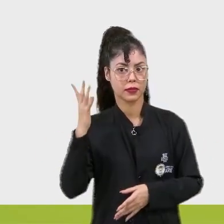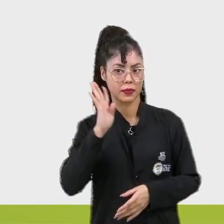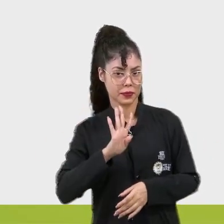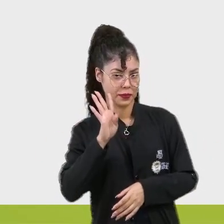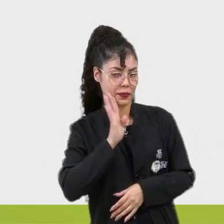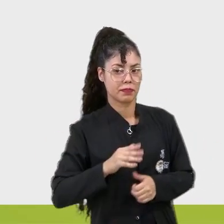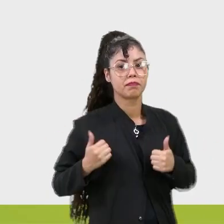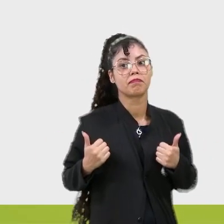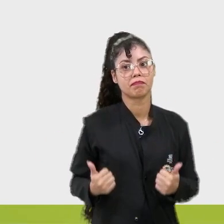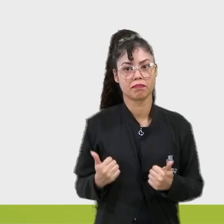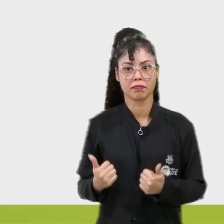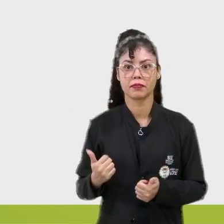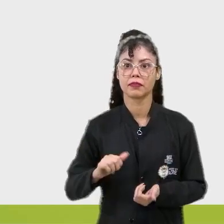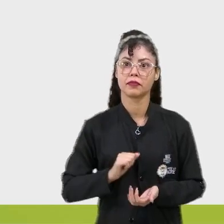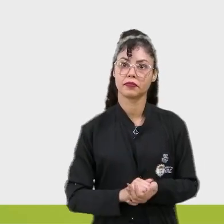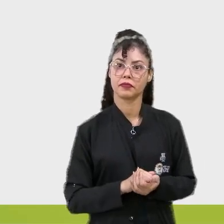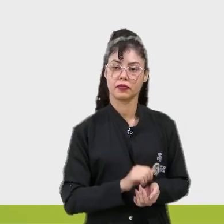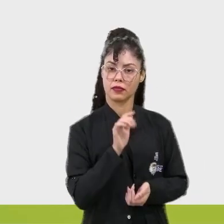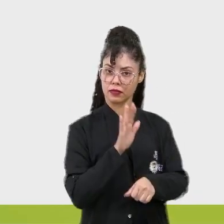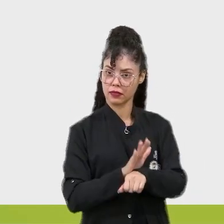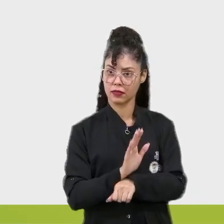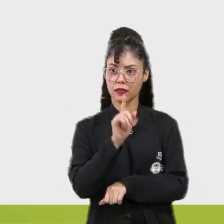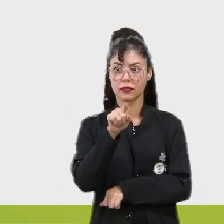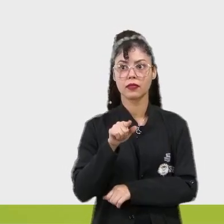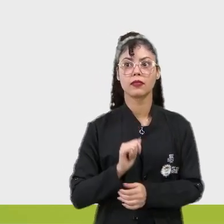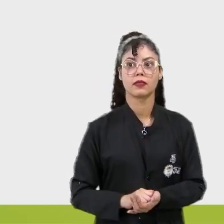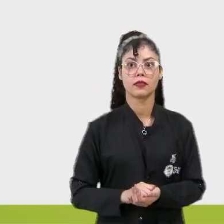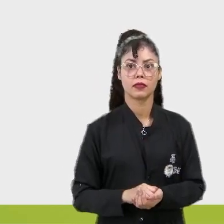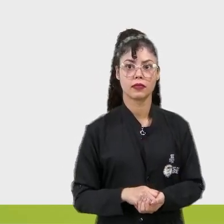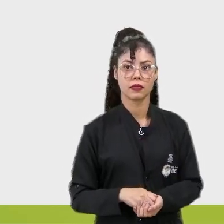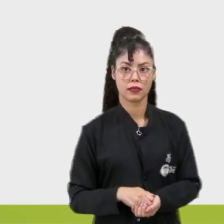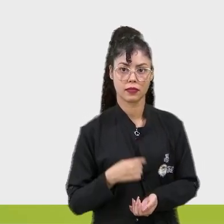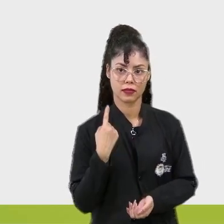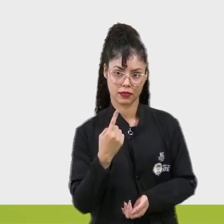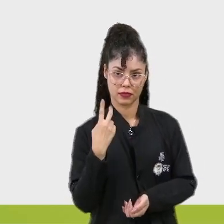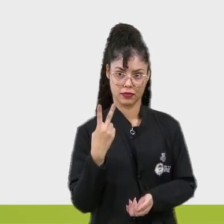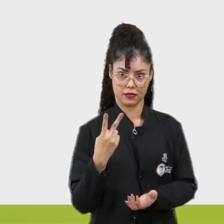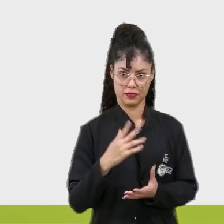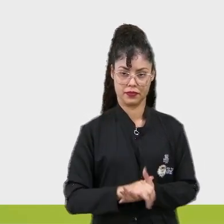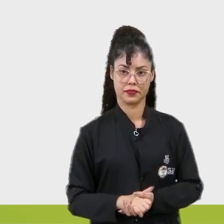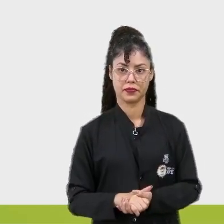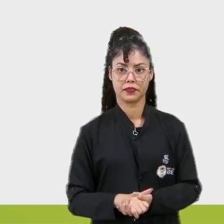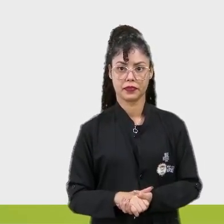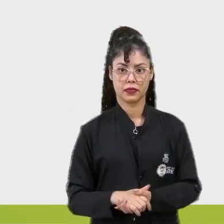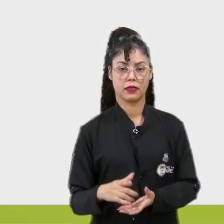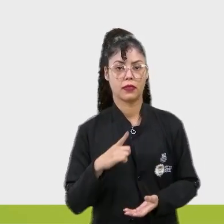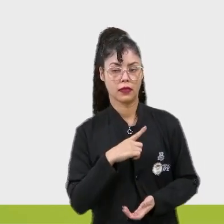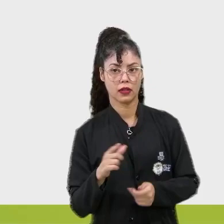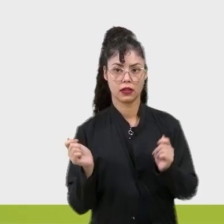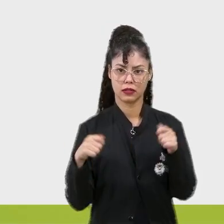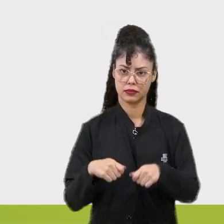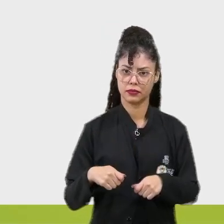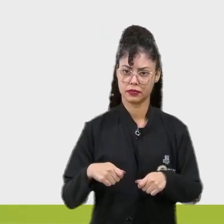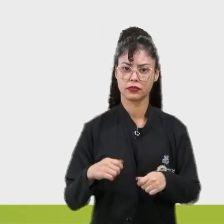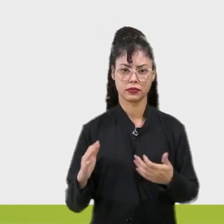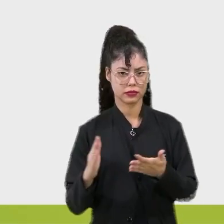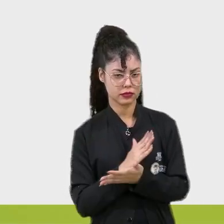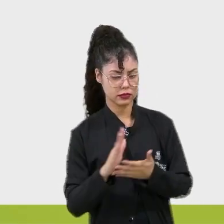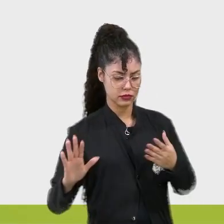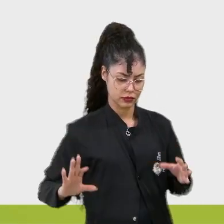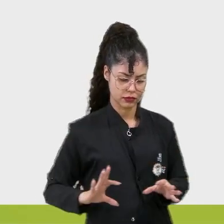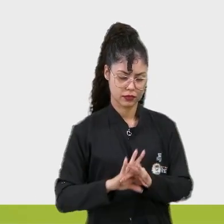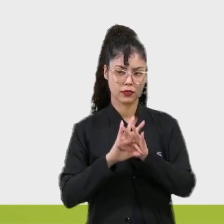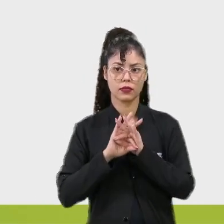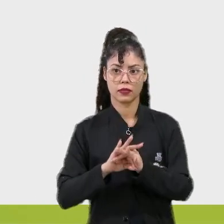dicas legais, né, para auxiliar vocês nessa competência 1 e 2, tá? Que elas têm, vocês perceberam que elas têm uma